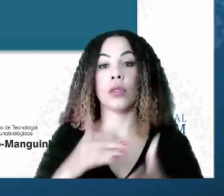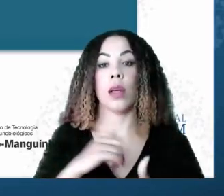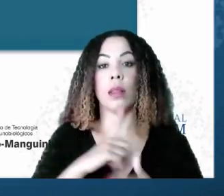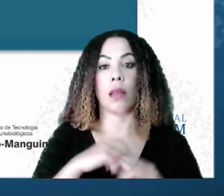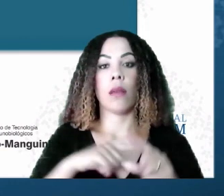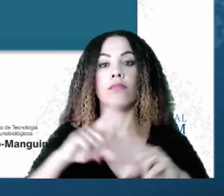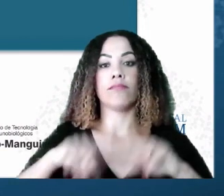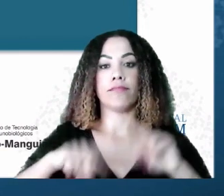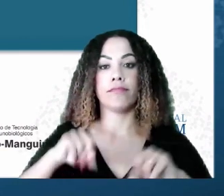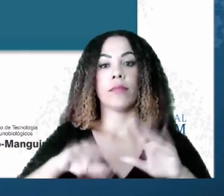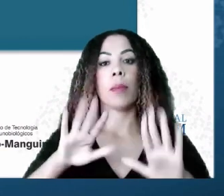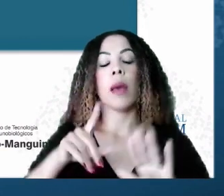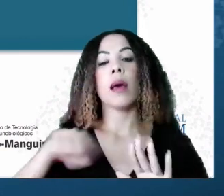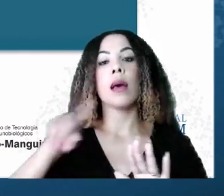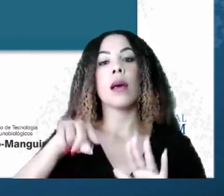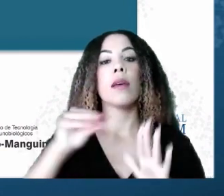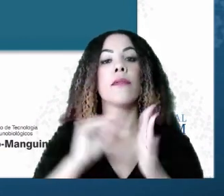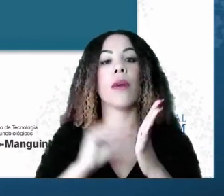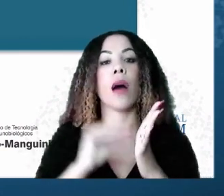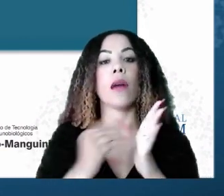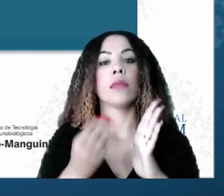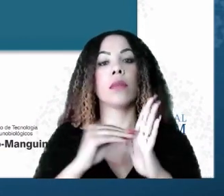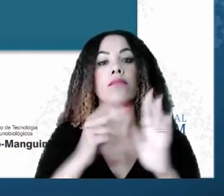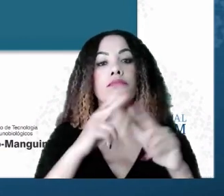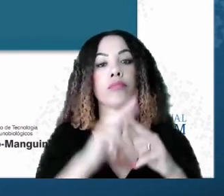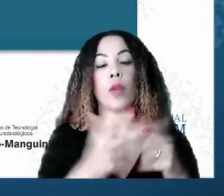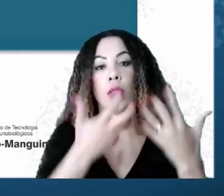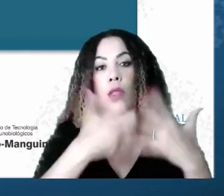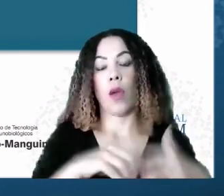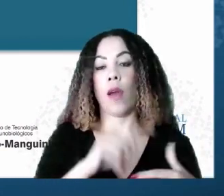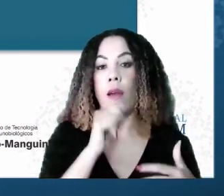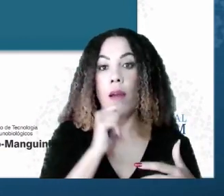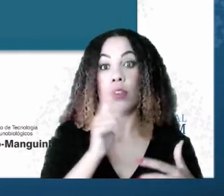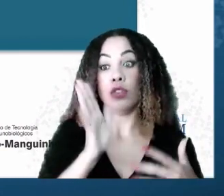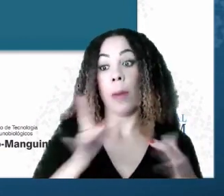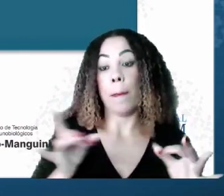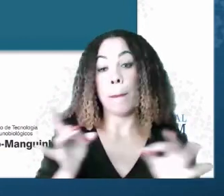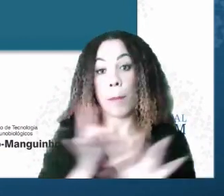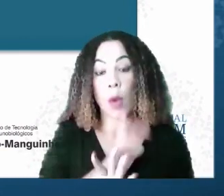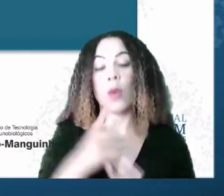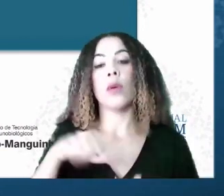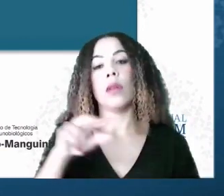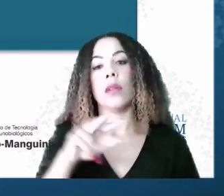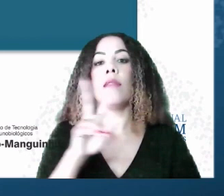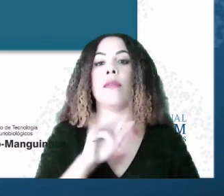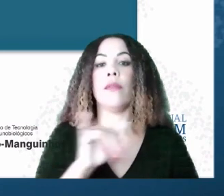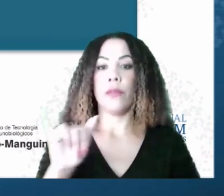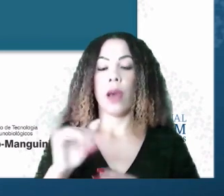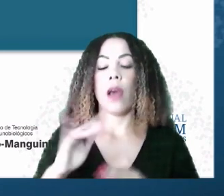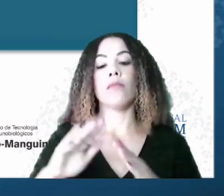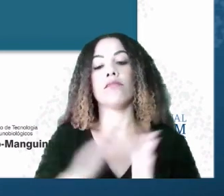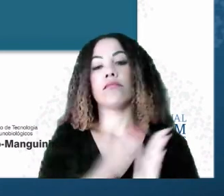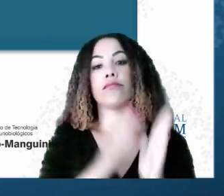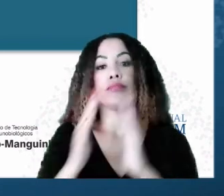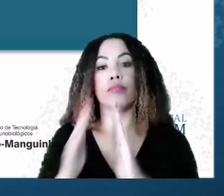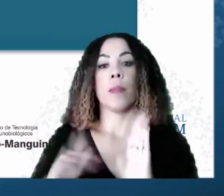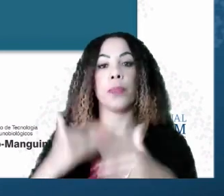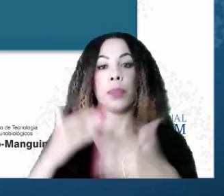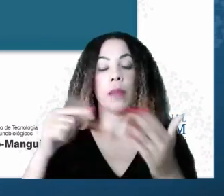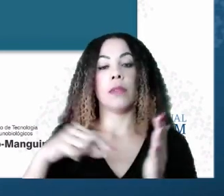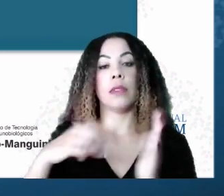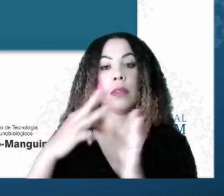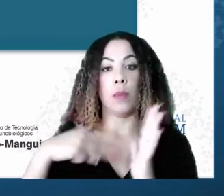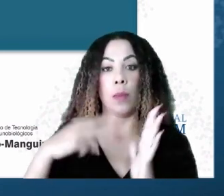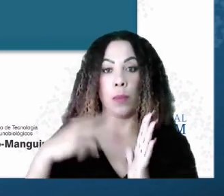eles ainda não estão instalados. Então, assim que eles estiverem instalados, a gente vai passar para o desenvolvimento desses métodos. Tudo